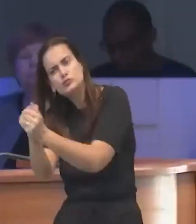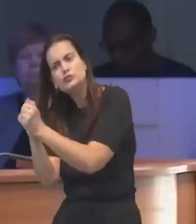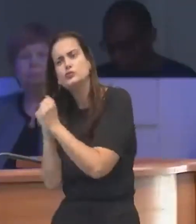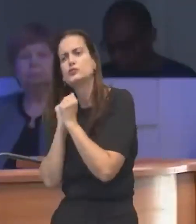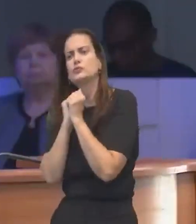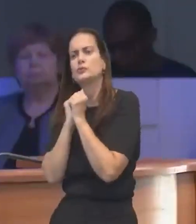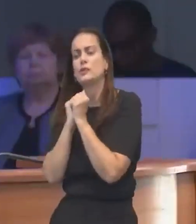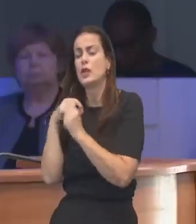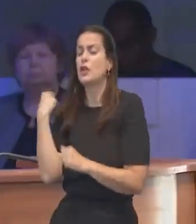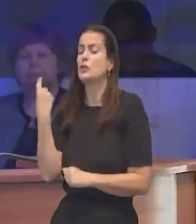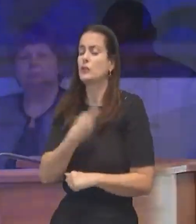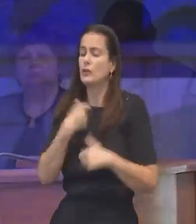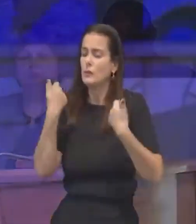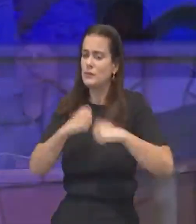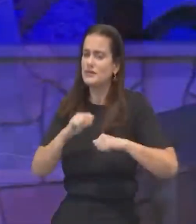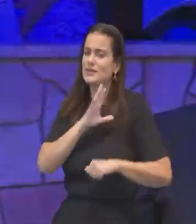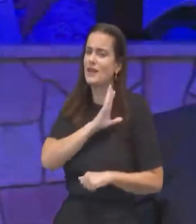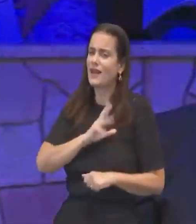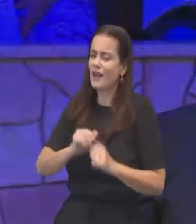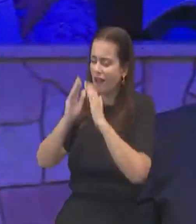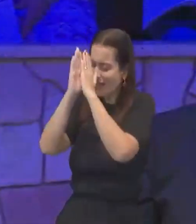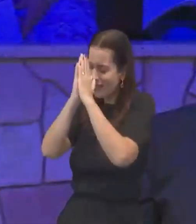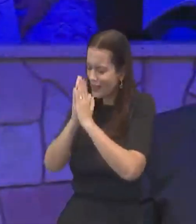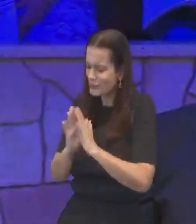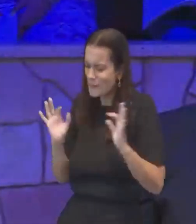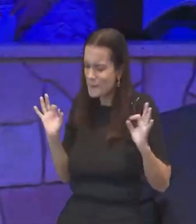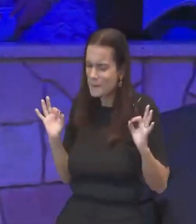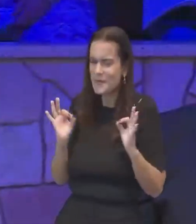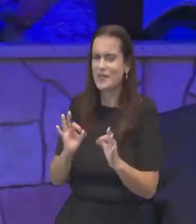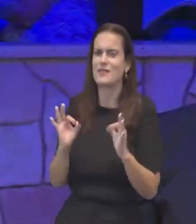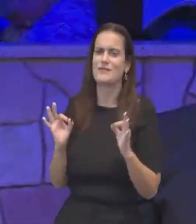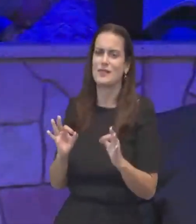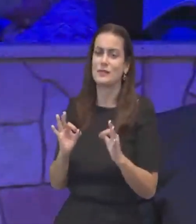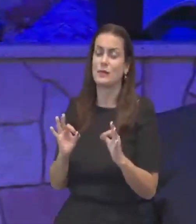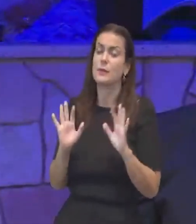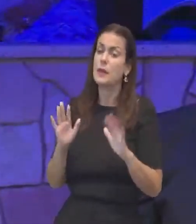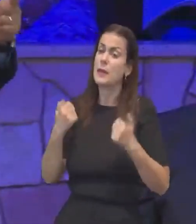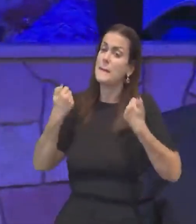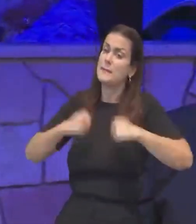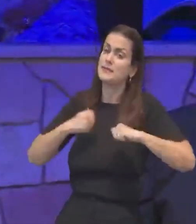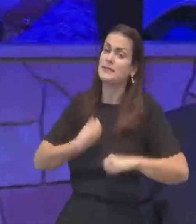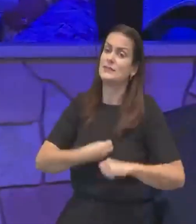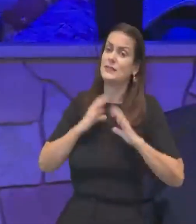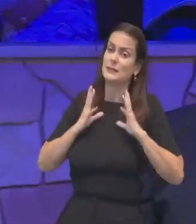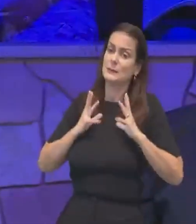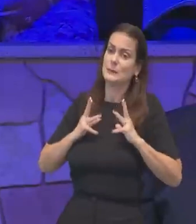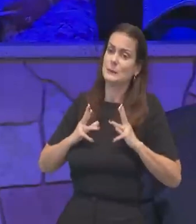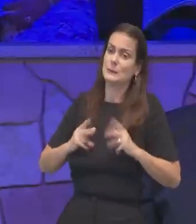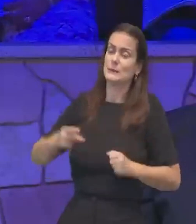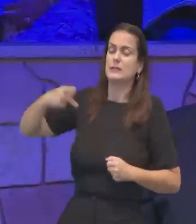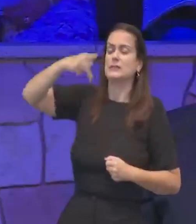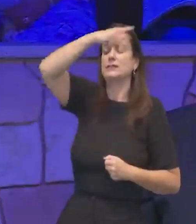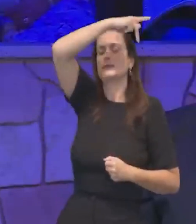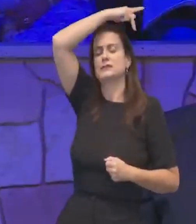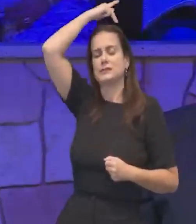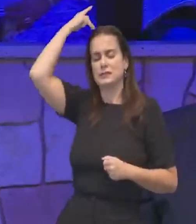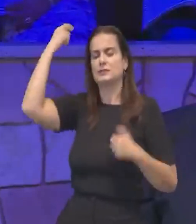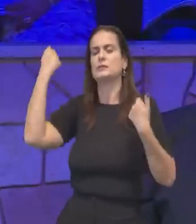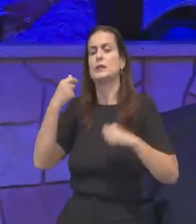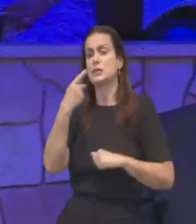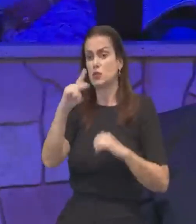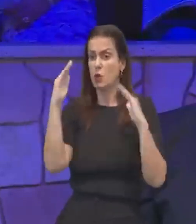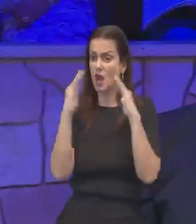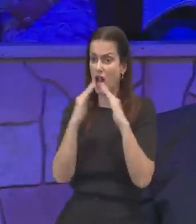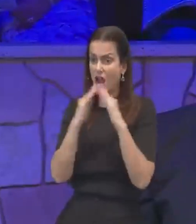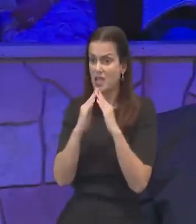Precisamos ser adoradores por excelência. Isso requer de nós uma vida de santidade aqui, uma vida de santidade na sua casa,